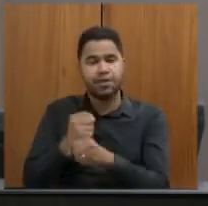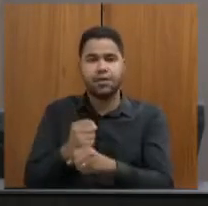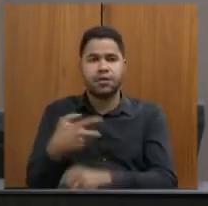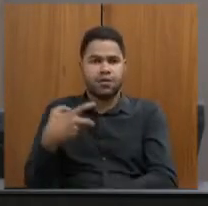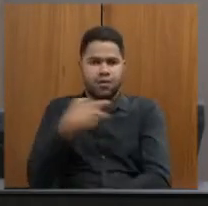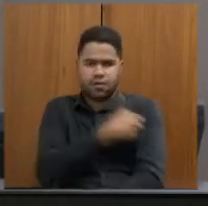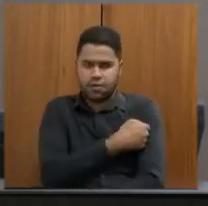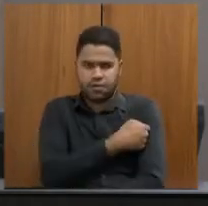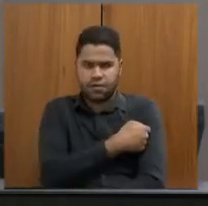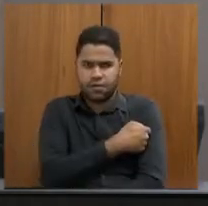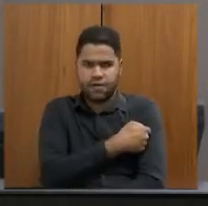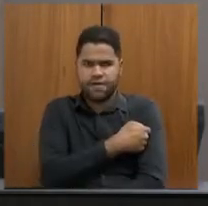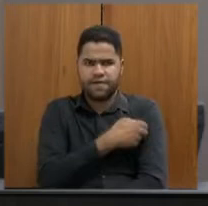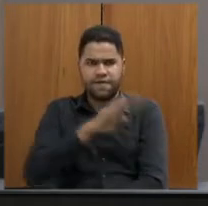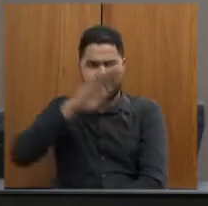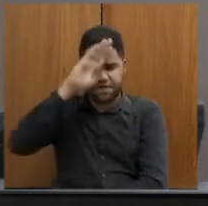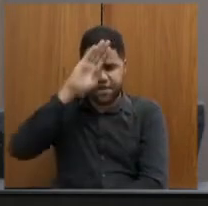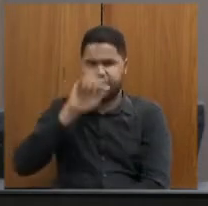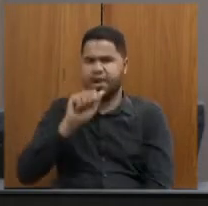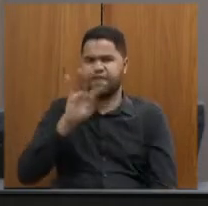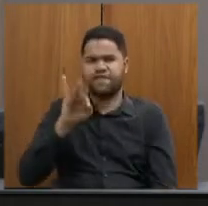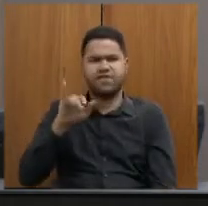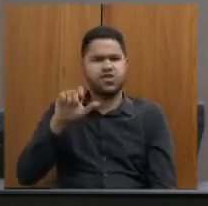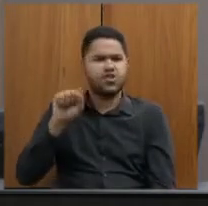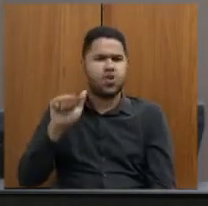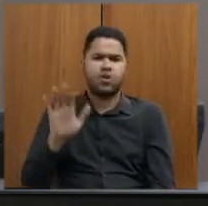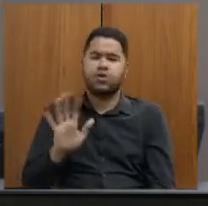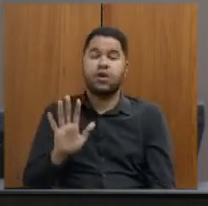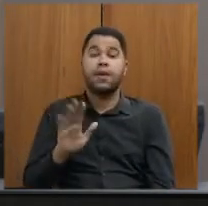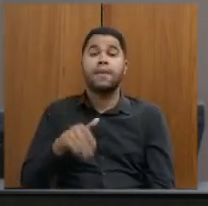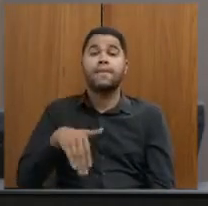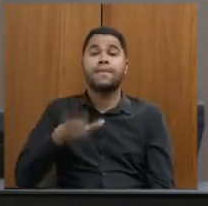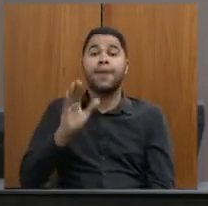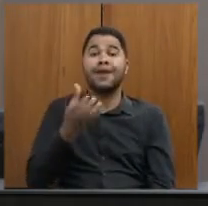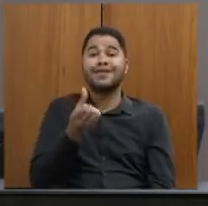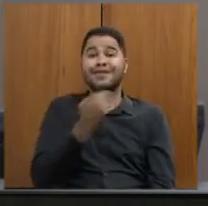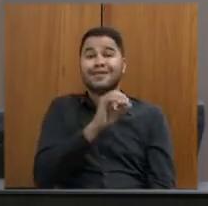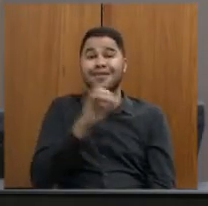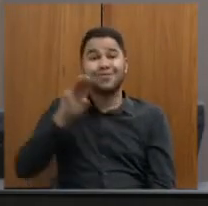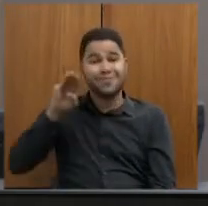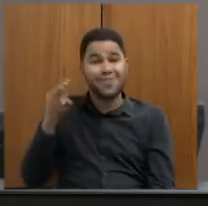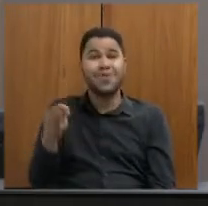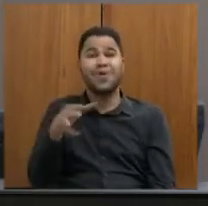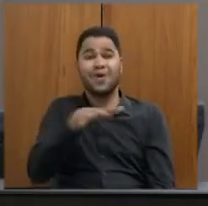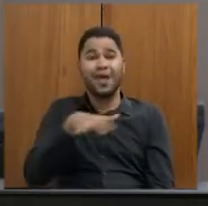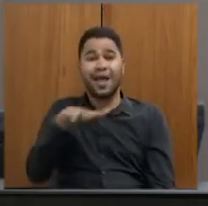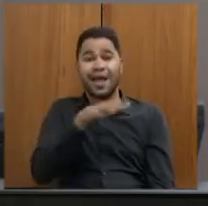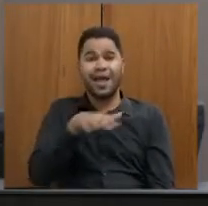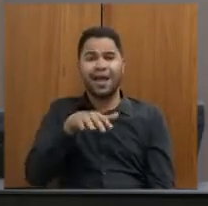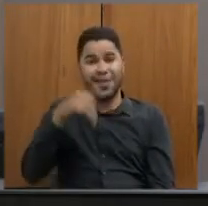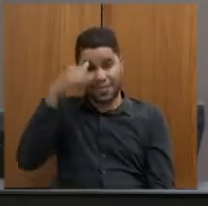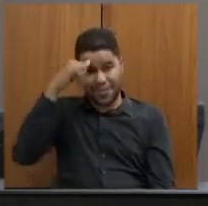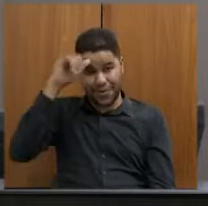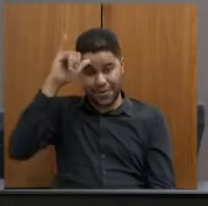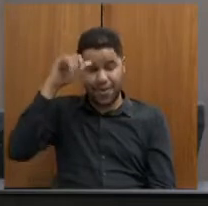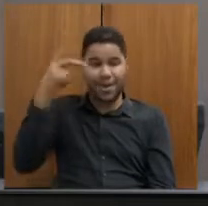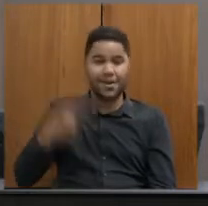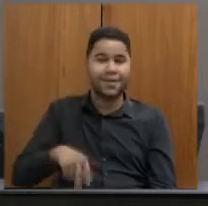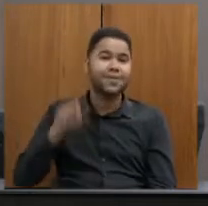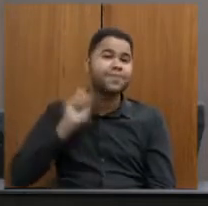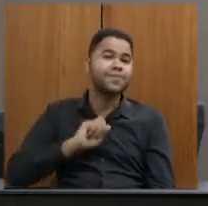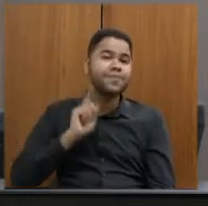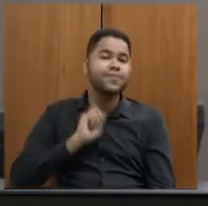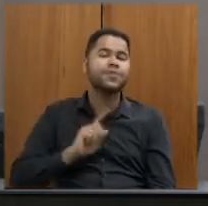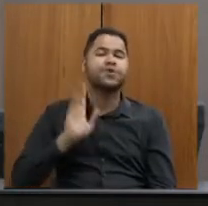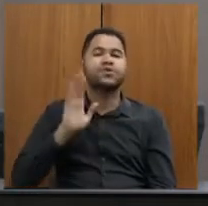não vacinar emos mais contra febre aftosa uma economia de mais de 700 milhões por ano na pecuária mineira né